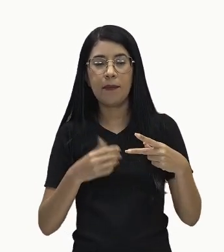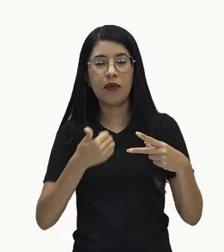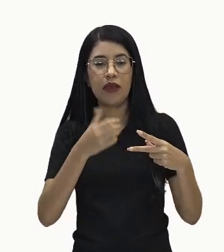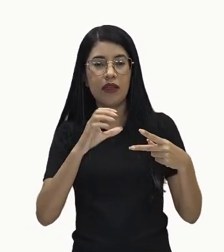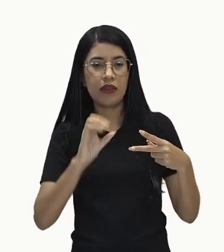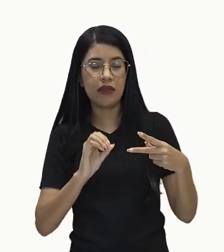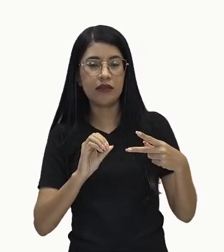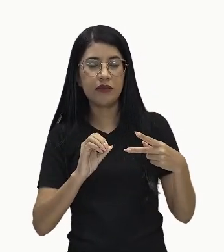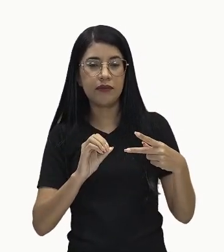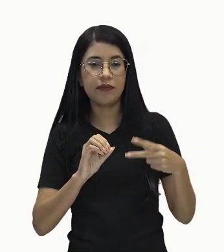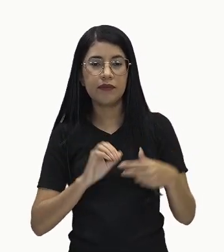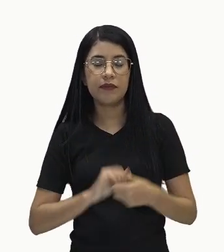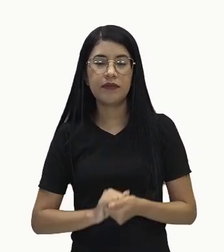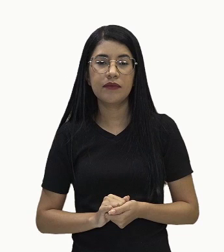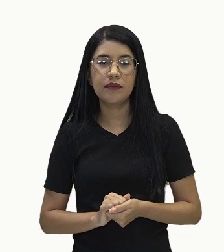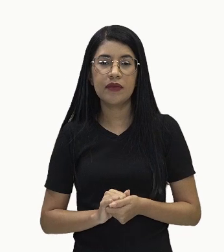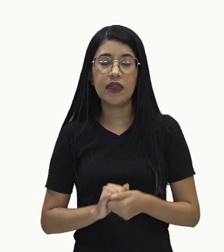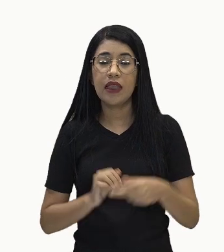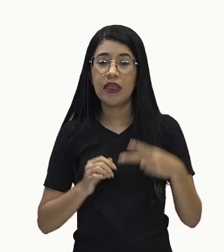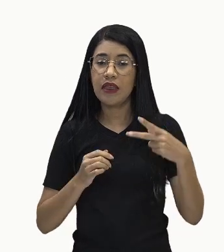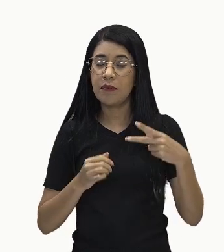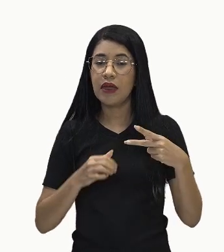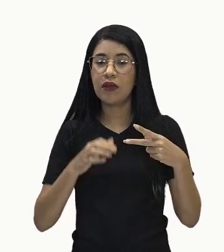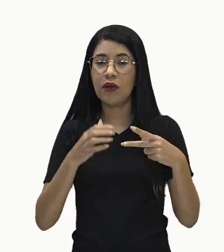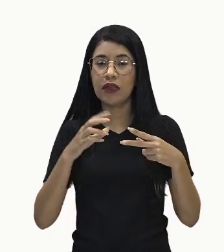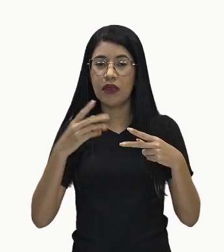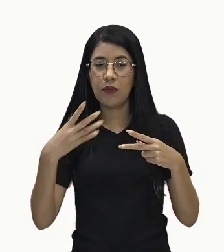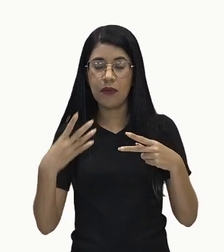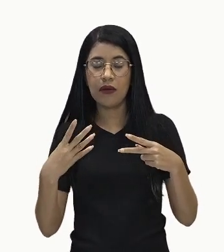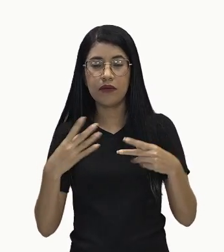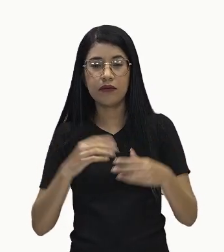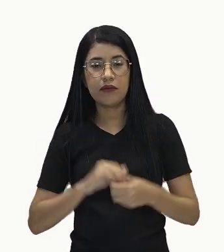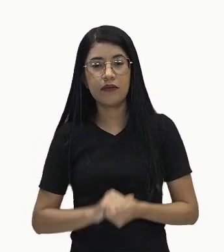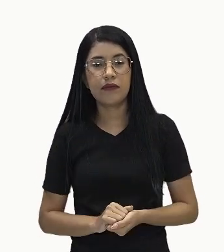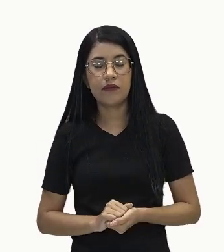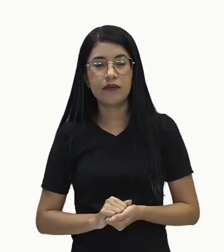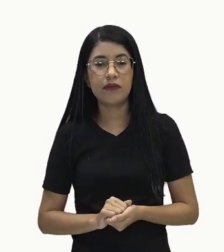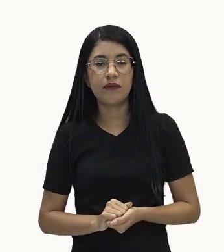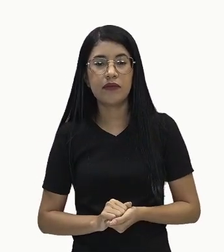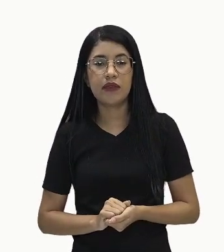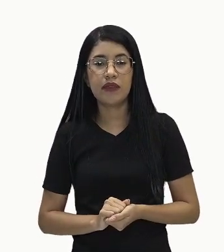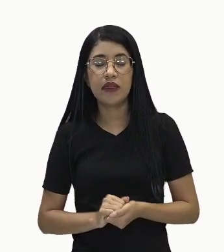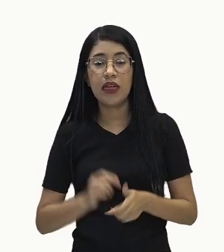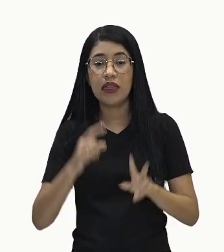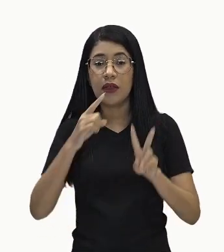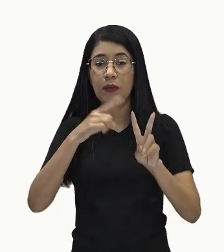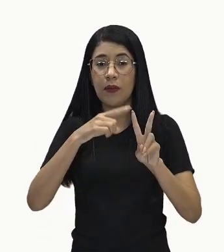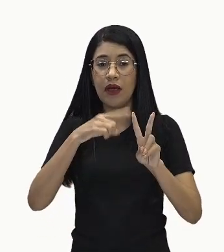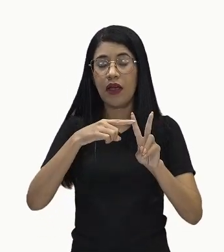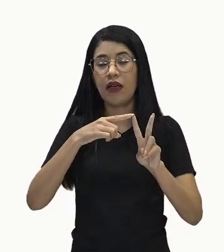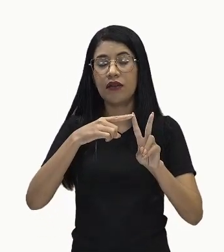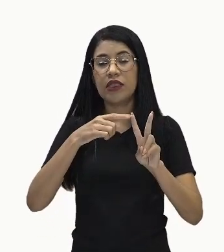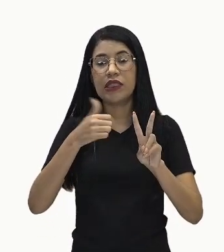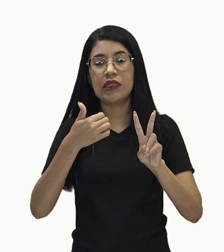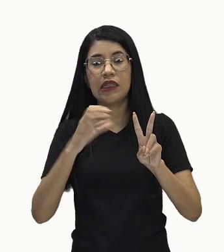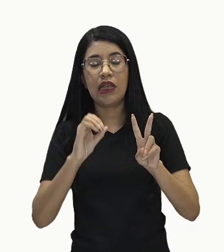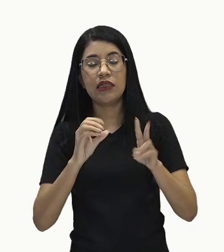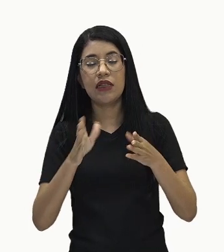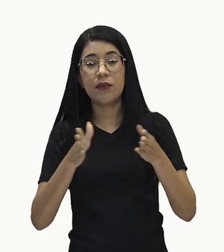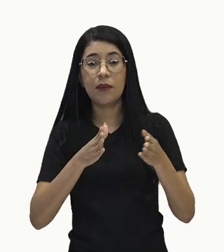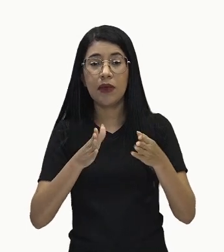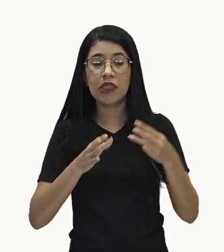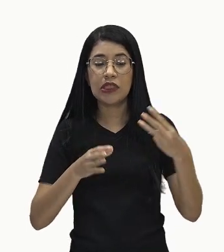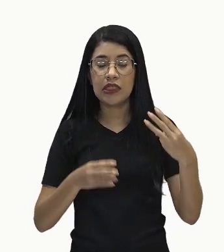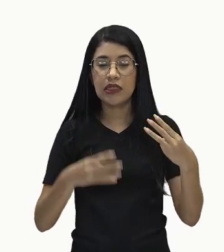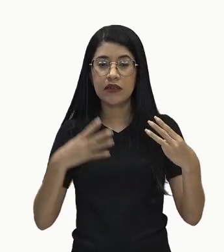ó. Raiz quadrada de 9 é 3, que vai ser menor que 10, que vai ser raiz de 10, né? Que por sua vez vai ser menor